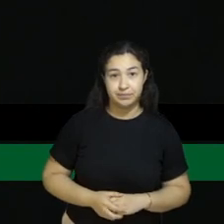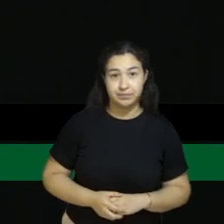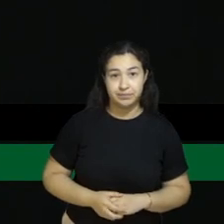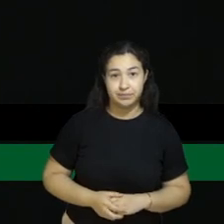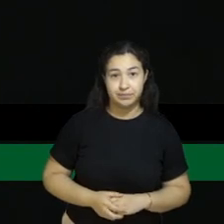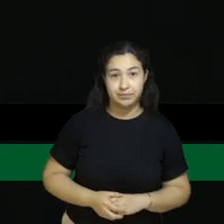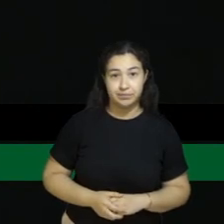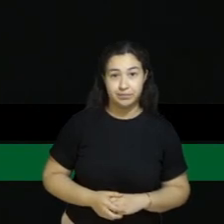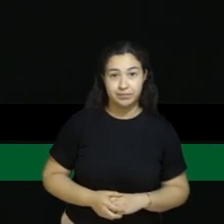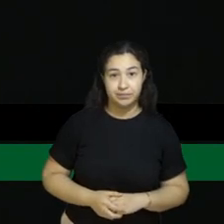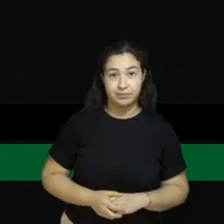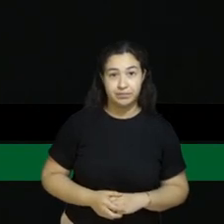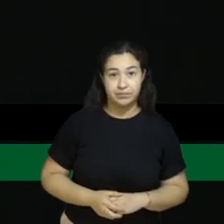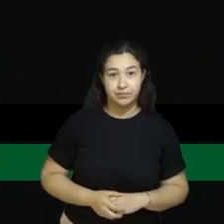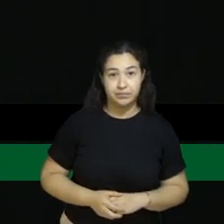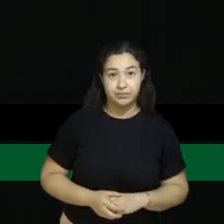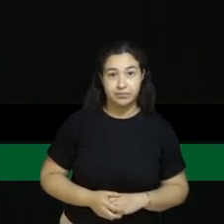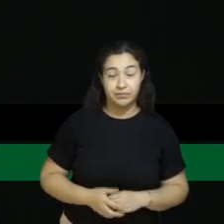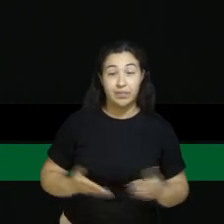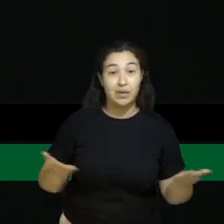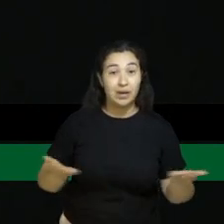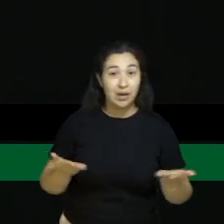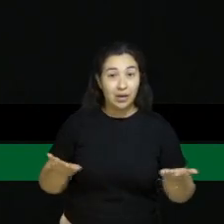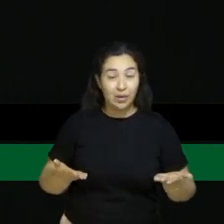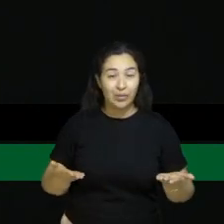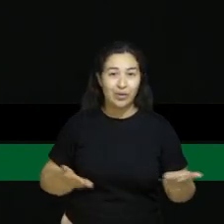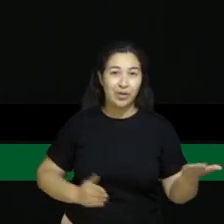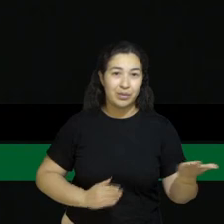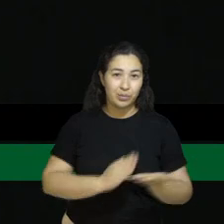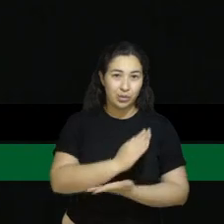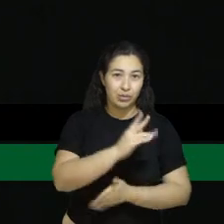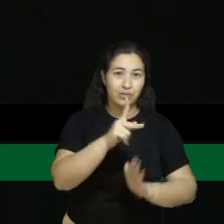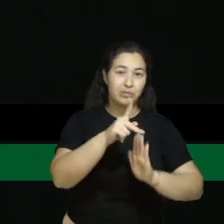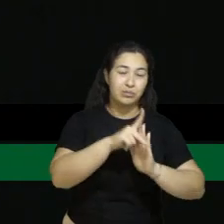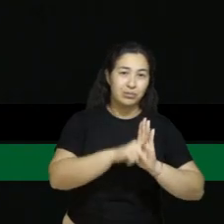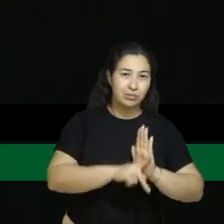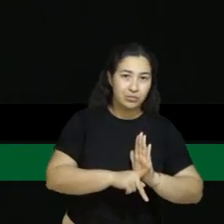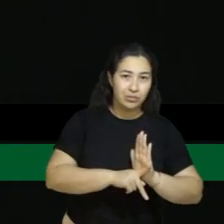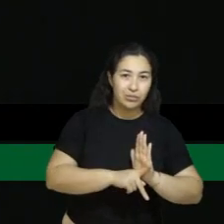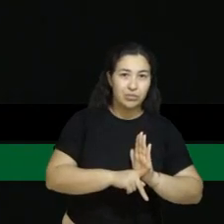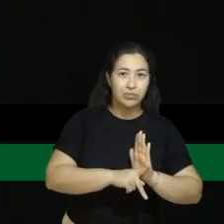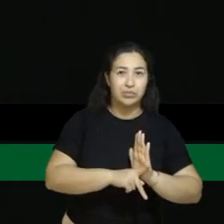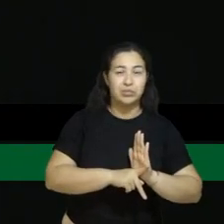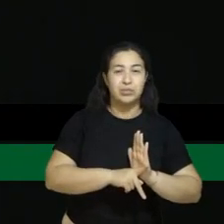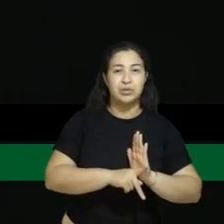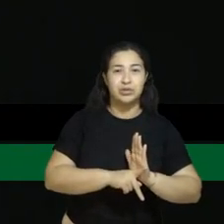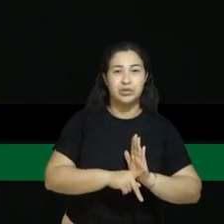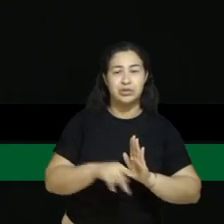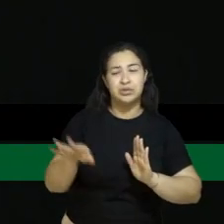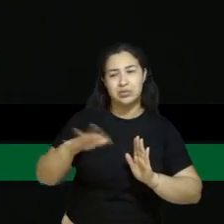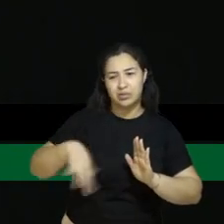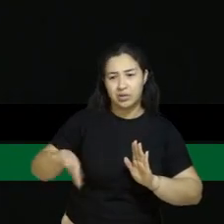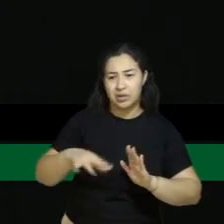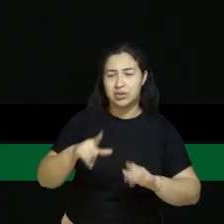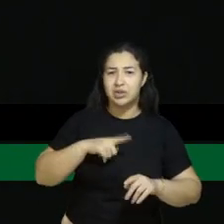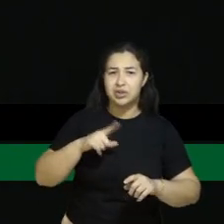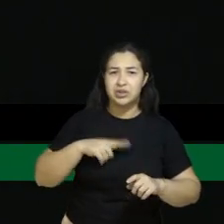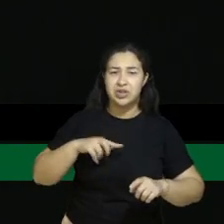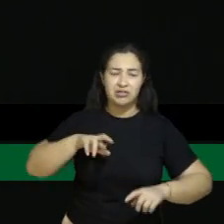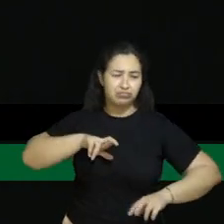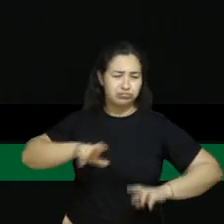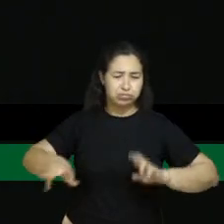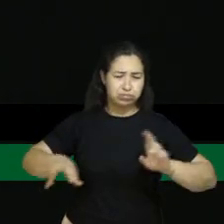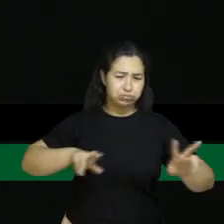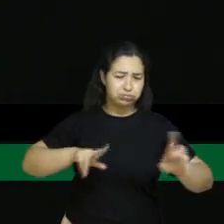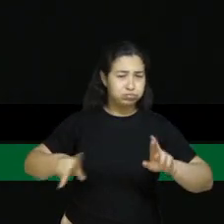O passo que o Parlamento dará na aprovação desse projeto, superando todas as nossas divergências